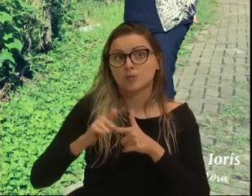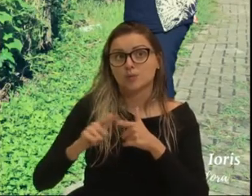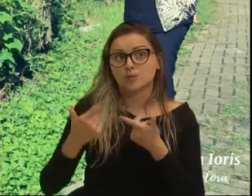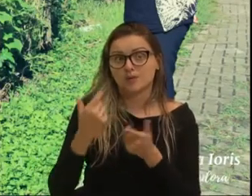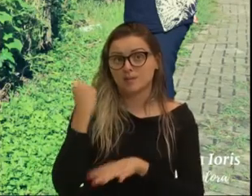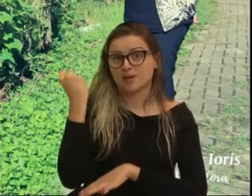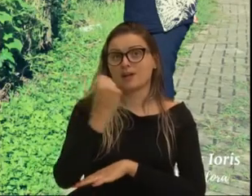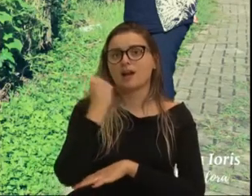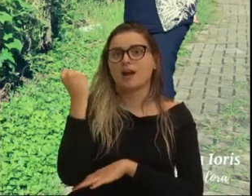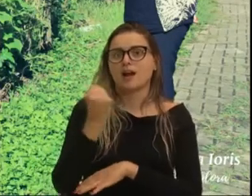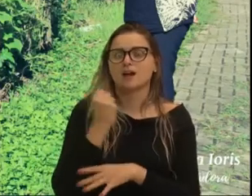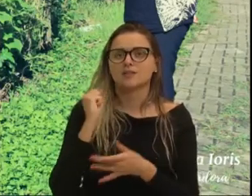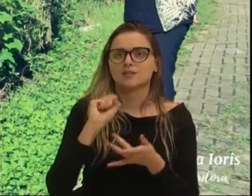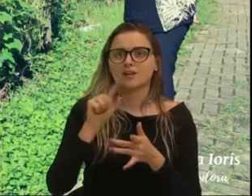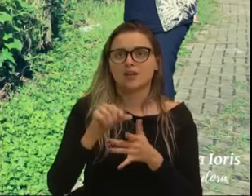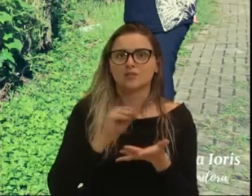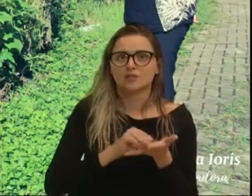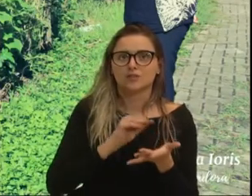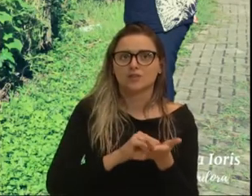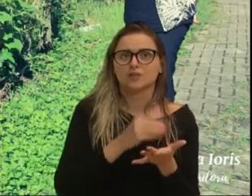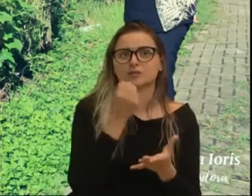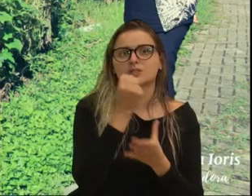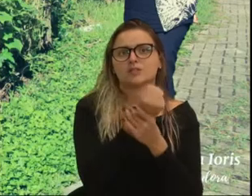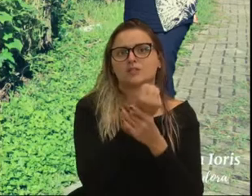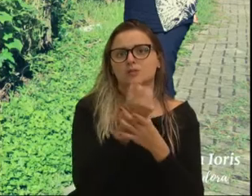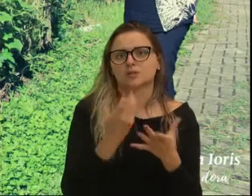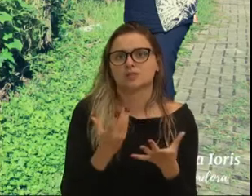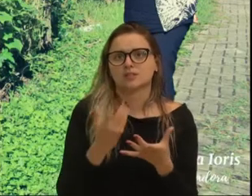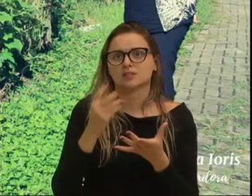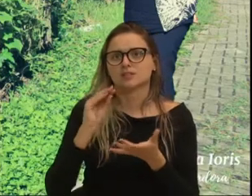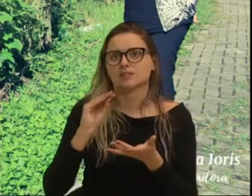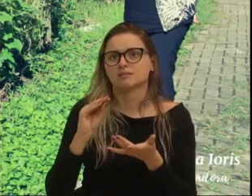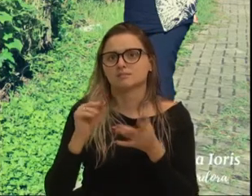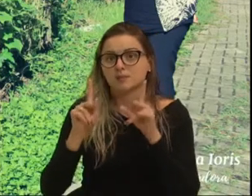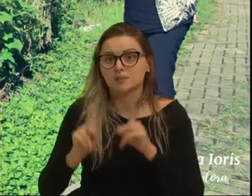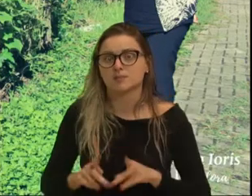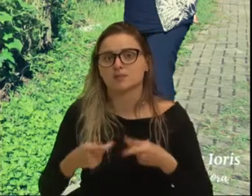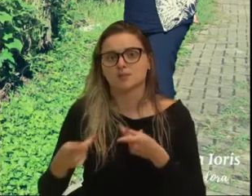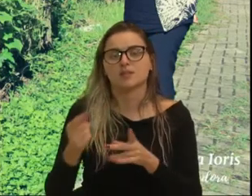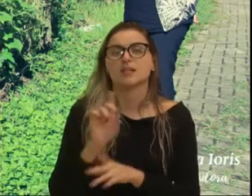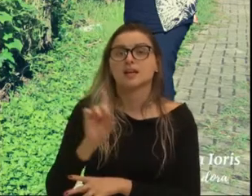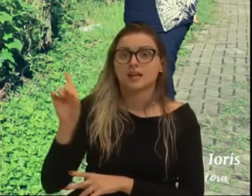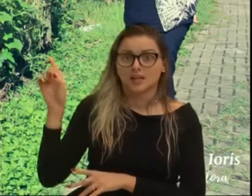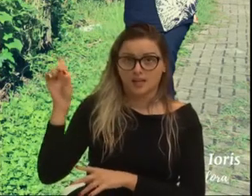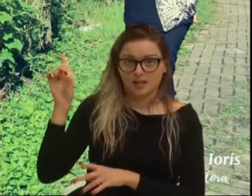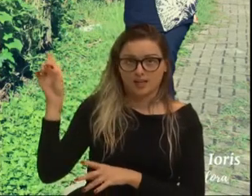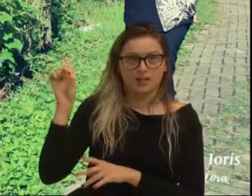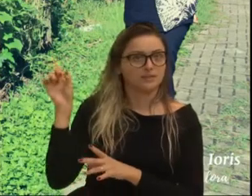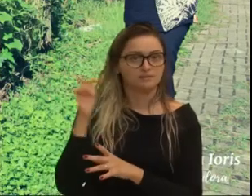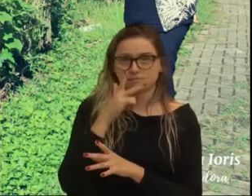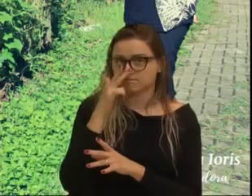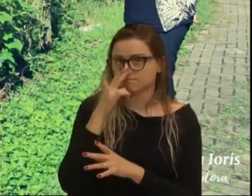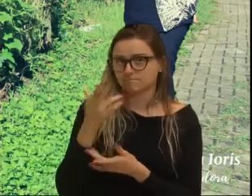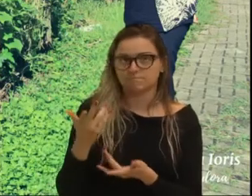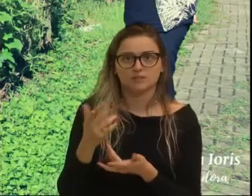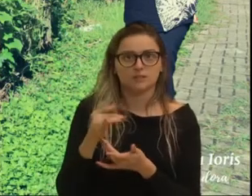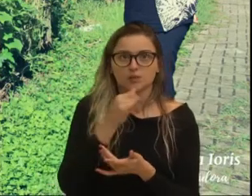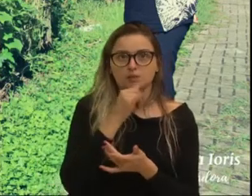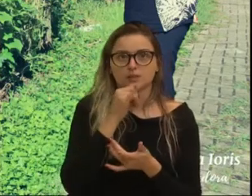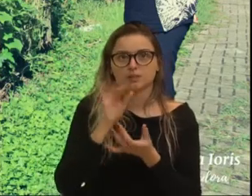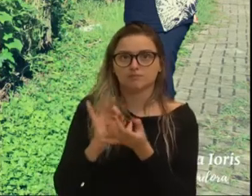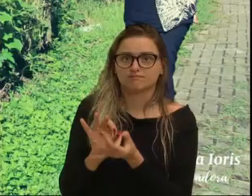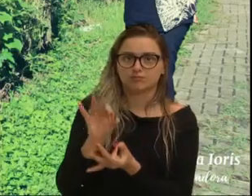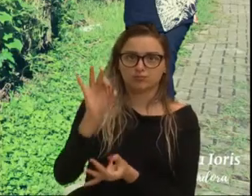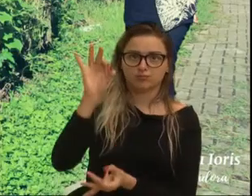entorno, insegurança para quem passa, insegurança para quem mora. Ali seguem os mesmos exemplos, ó. Terreno